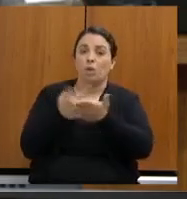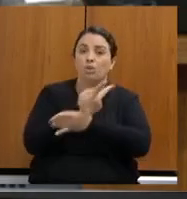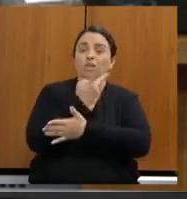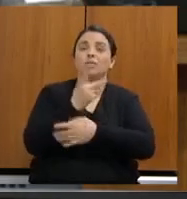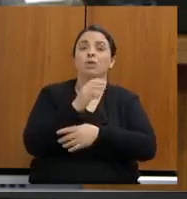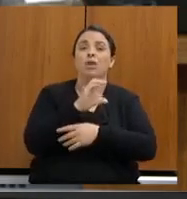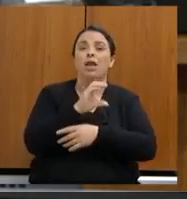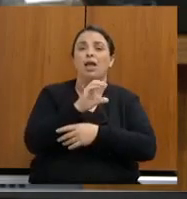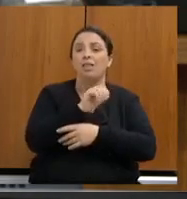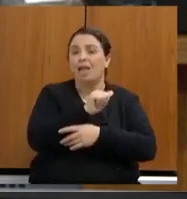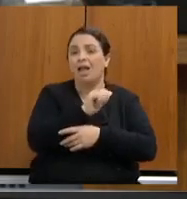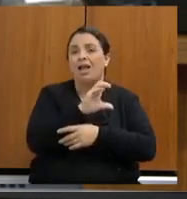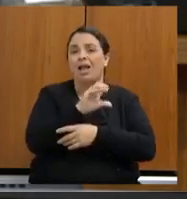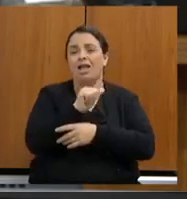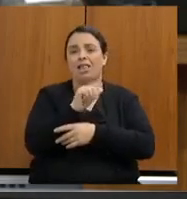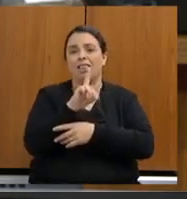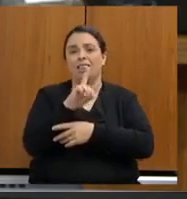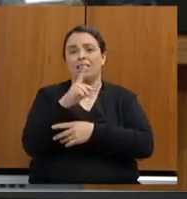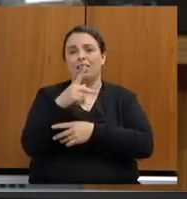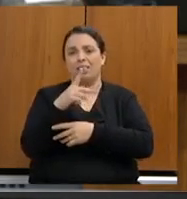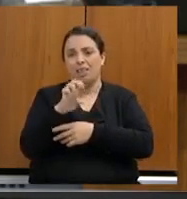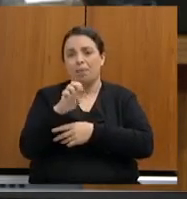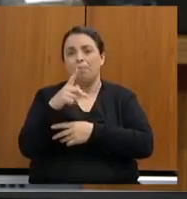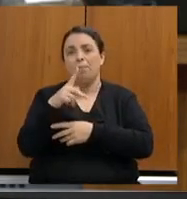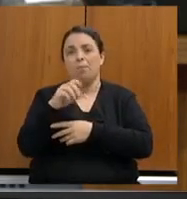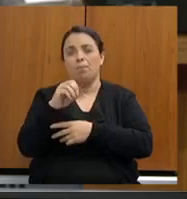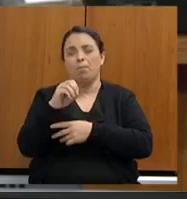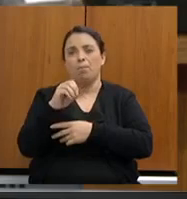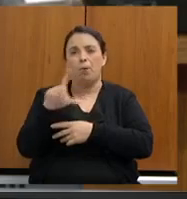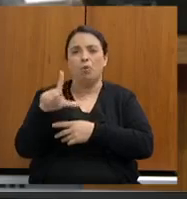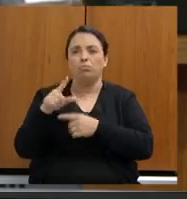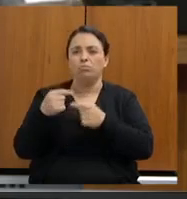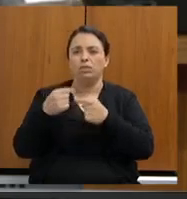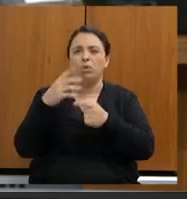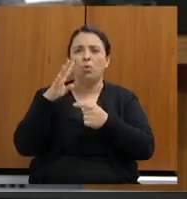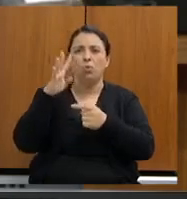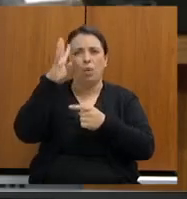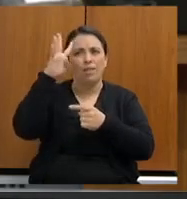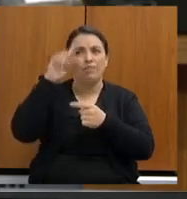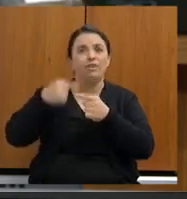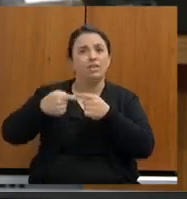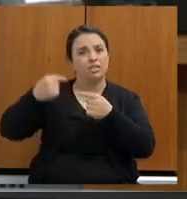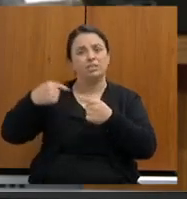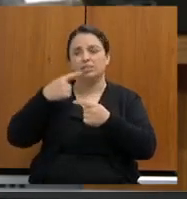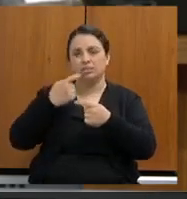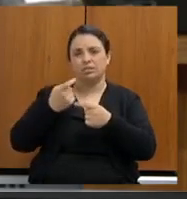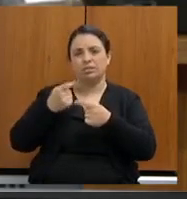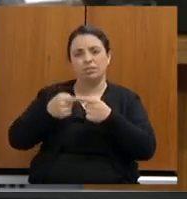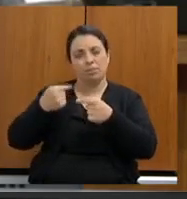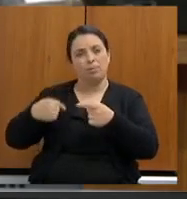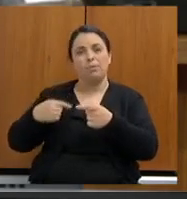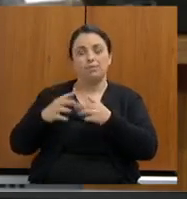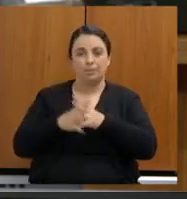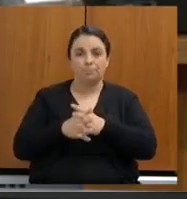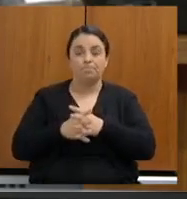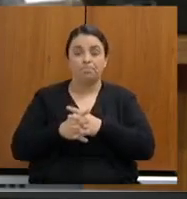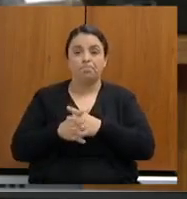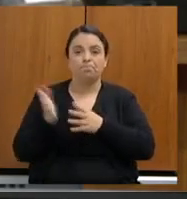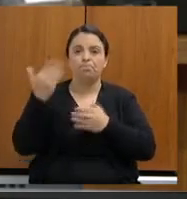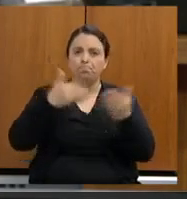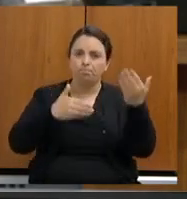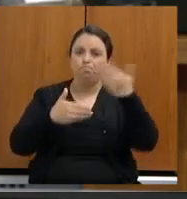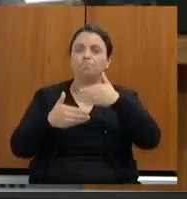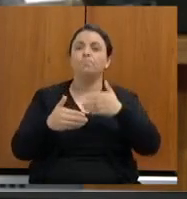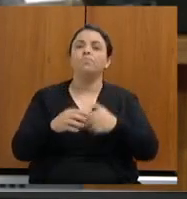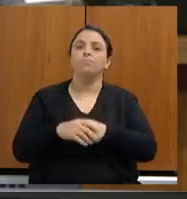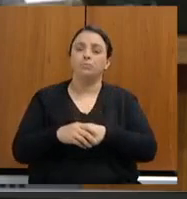duas semanas semana passada aliás da quarta-feira da semana passada e pode passar já tô caminhando aqui para